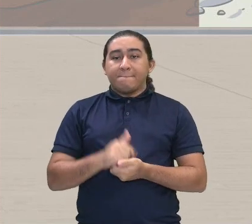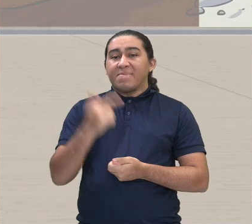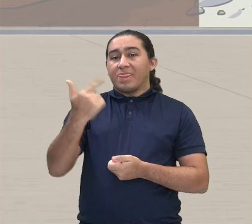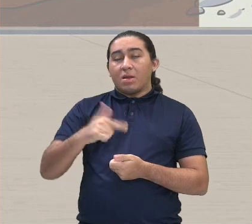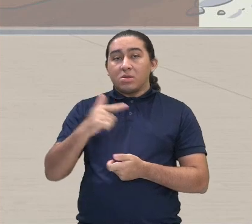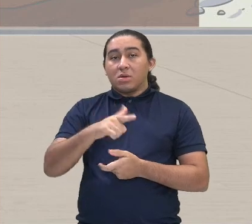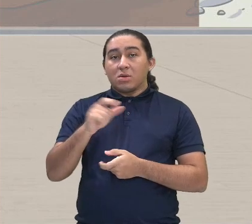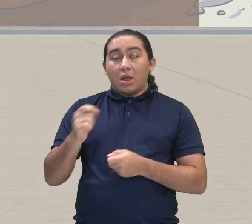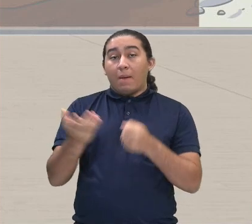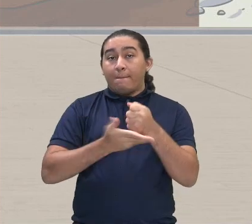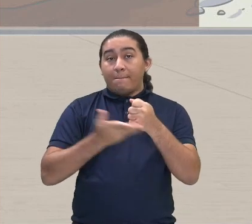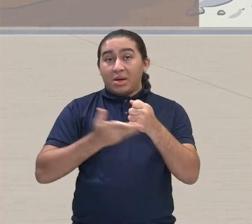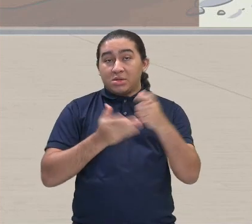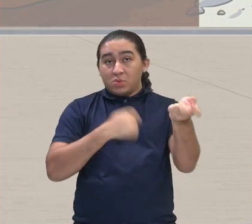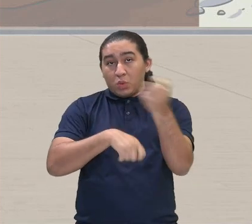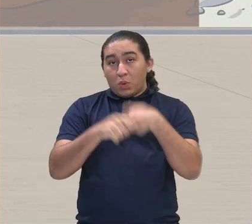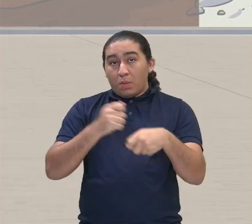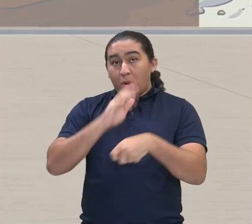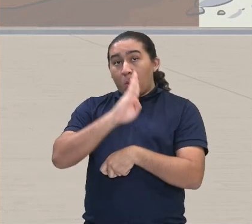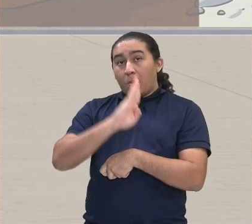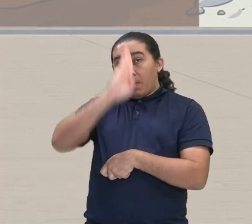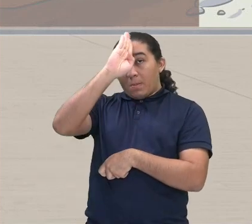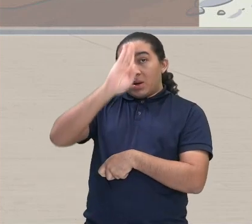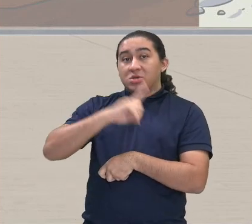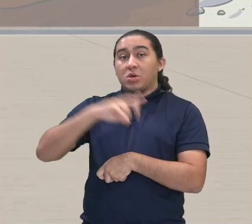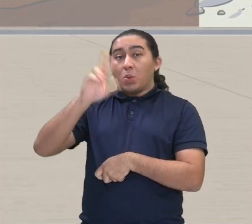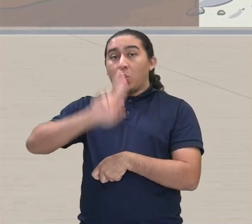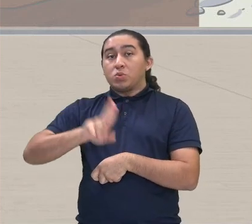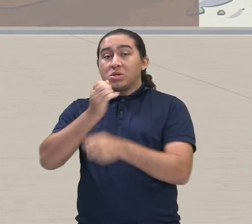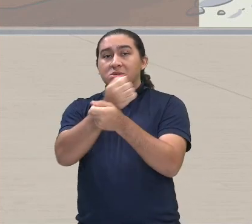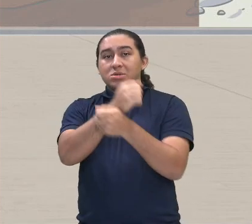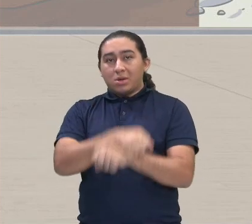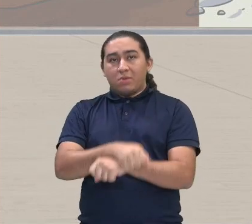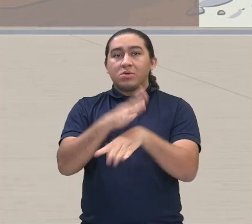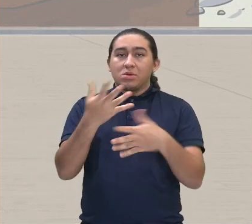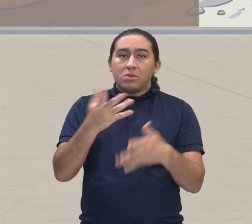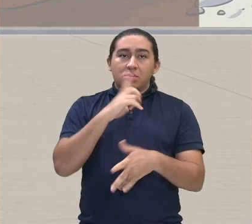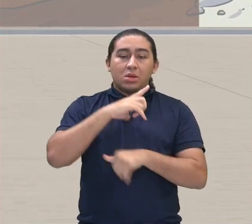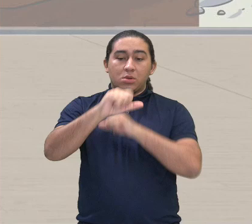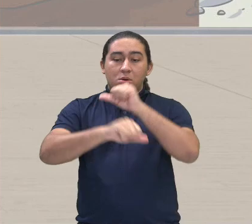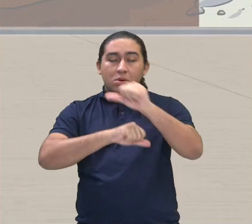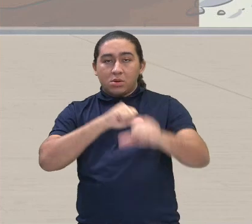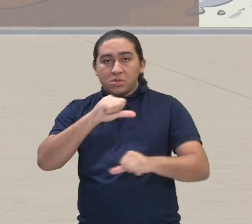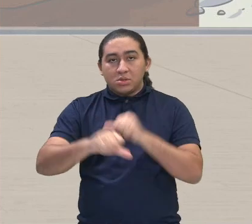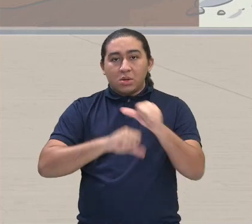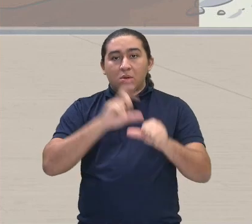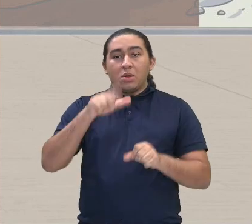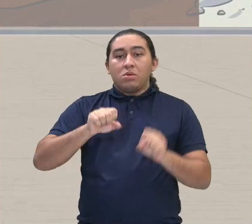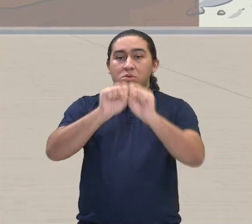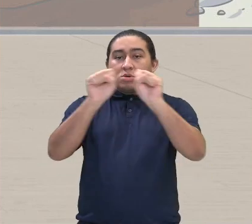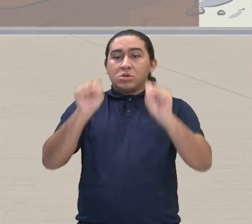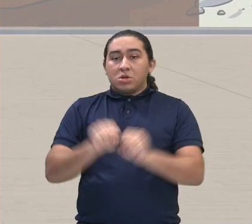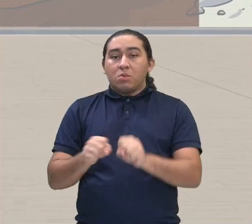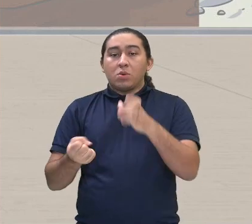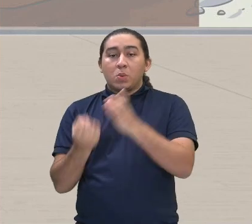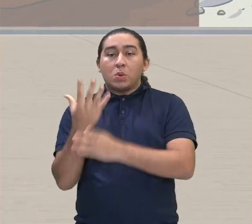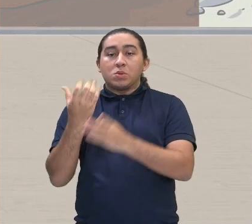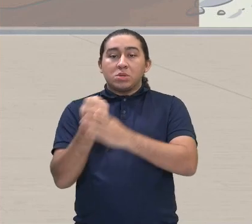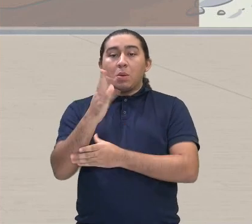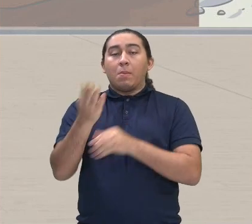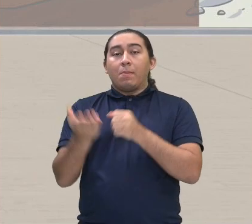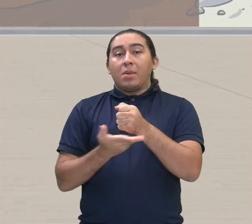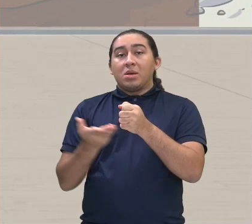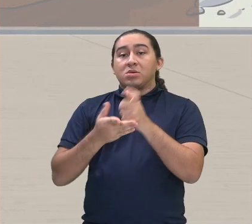era a base da economia romana. Então a gente vai ter um processo de transição para um sistema de produção baseado em